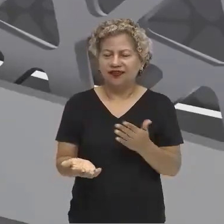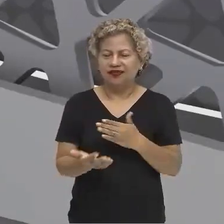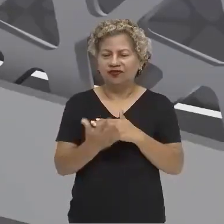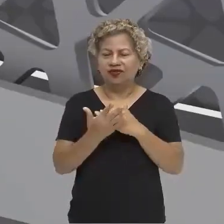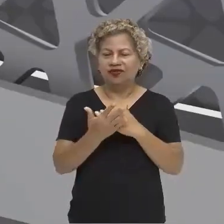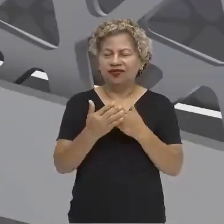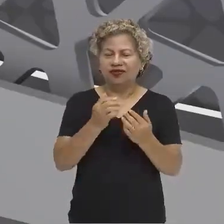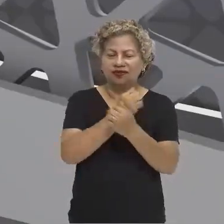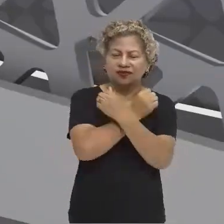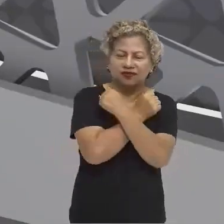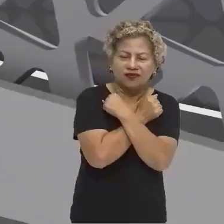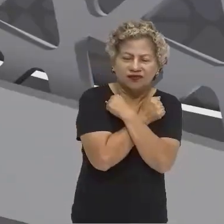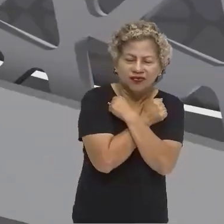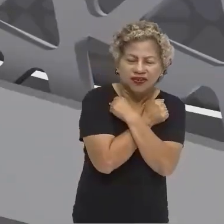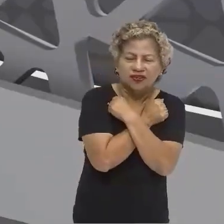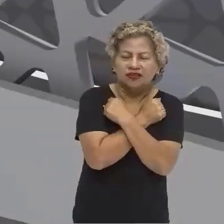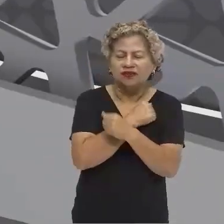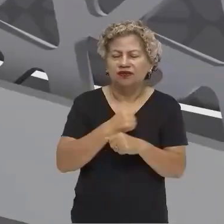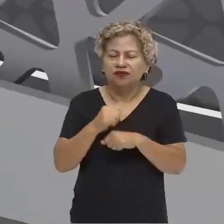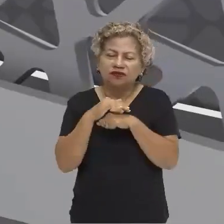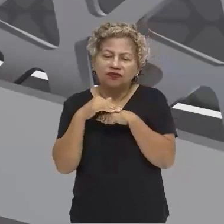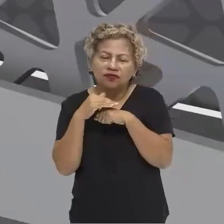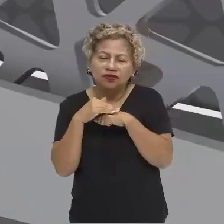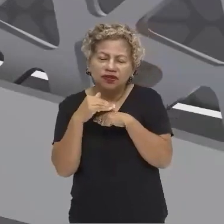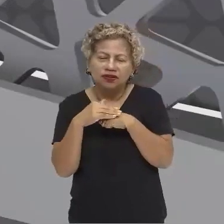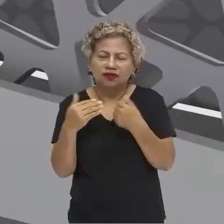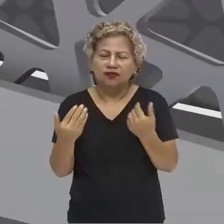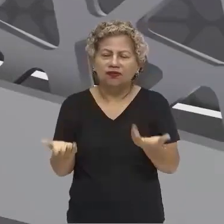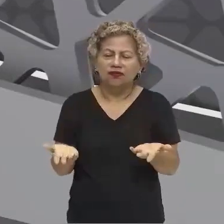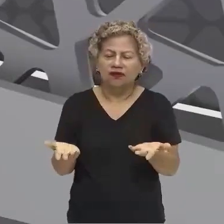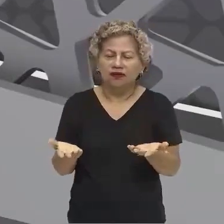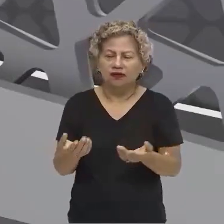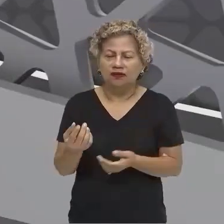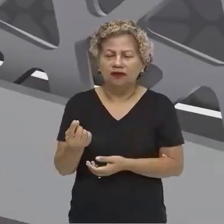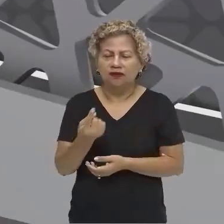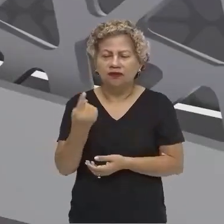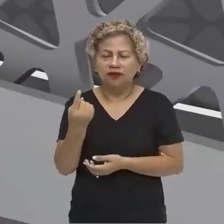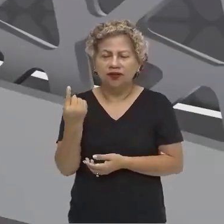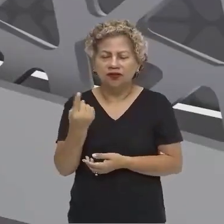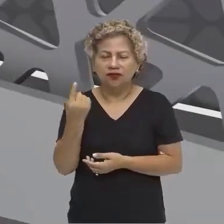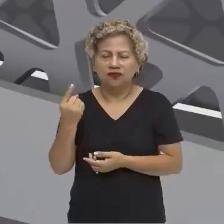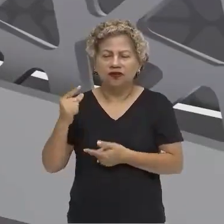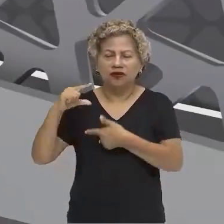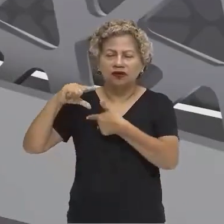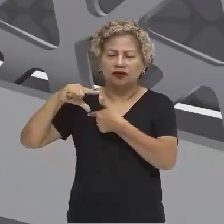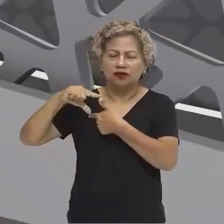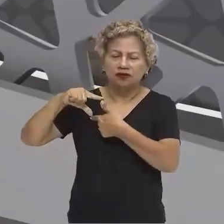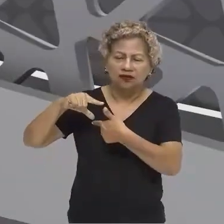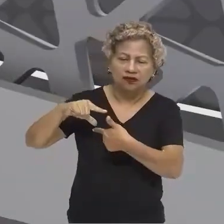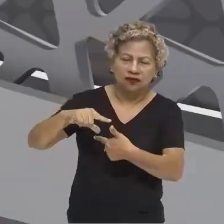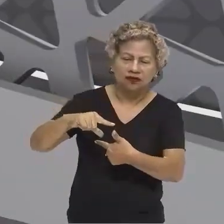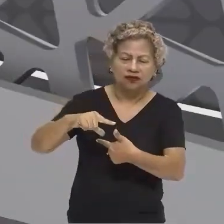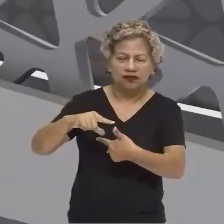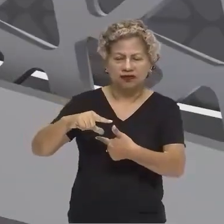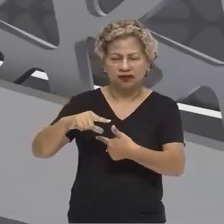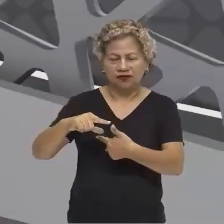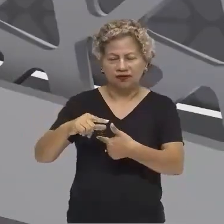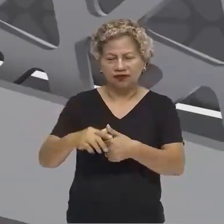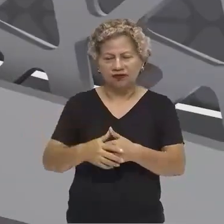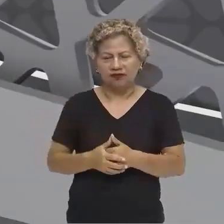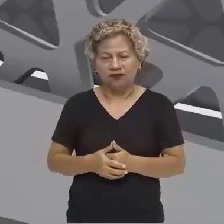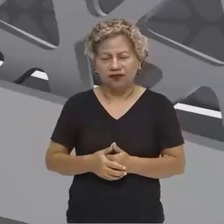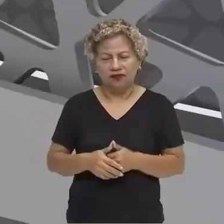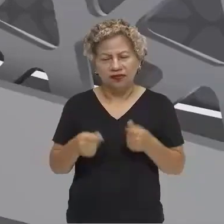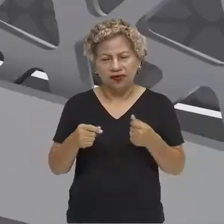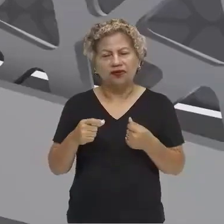um abraço, eu estou precisando de um afago. E as pessoas vão se isolando cada dia mais, cada dia mais. Então, nós temos que ter